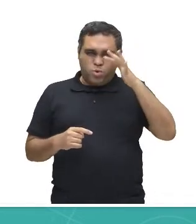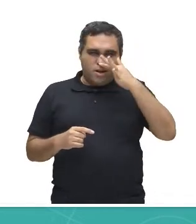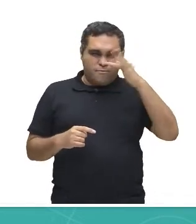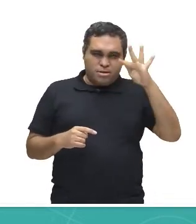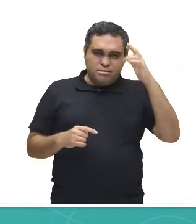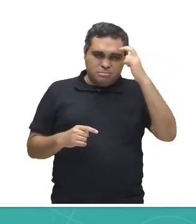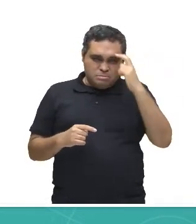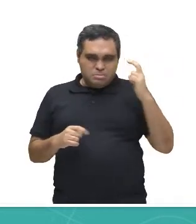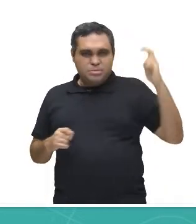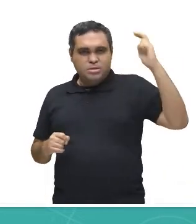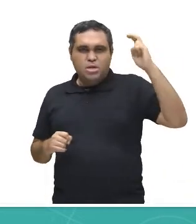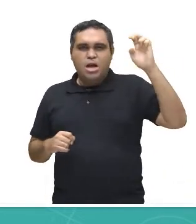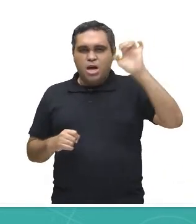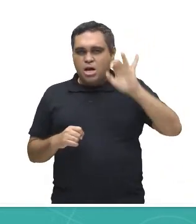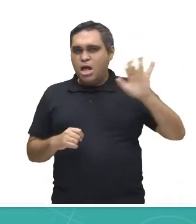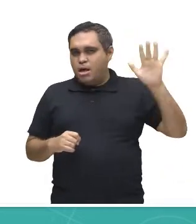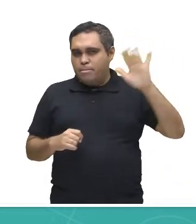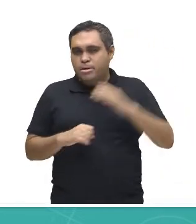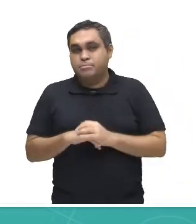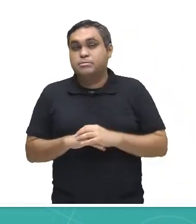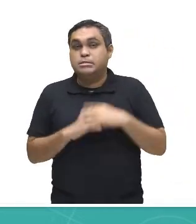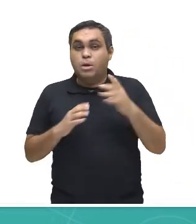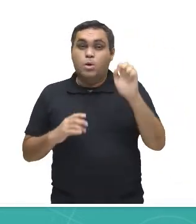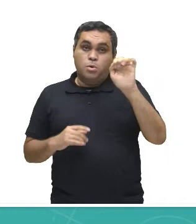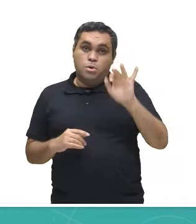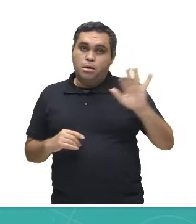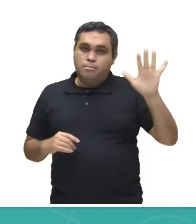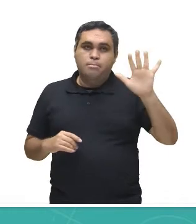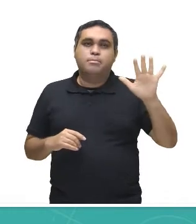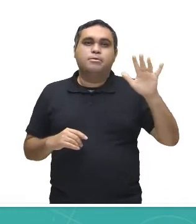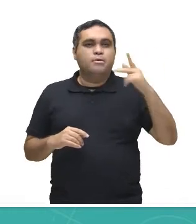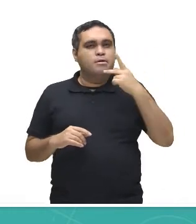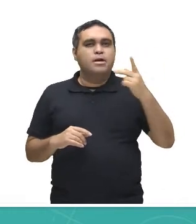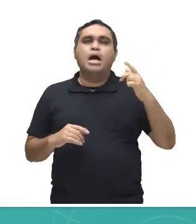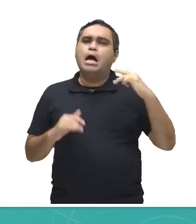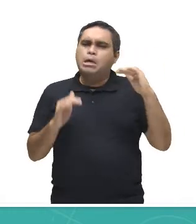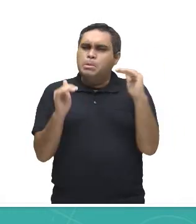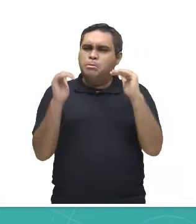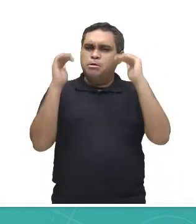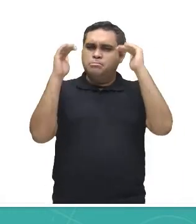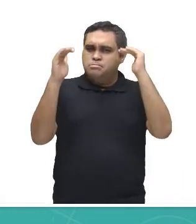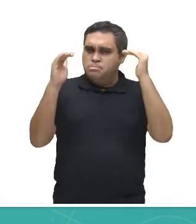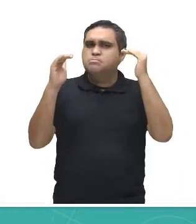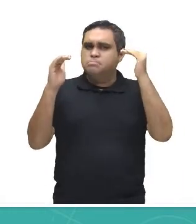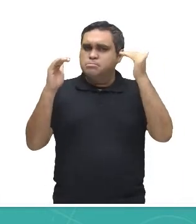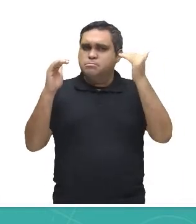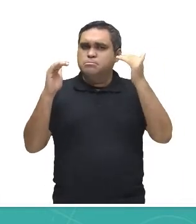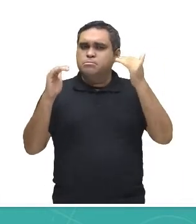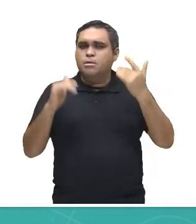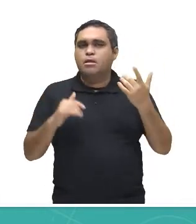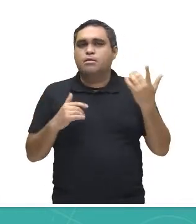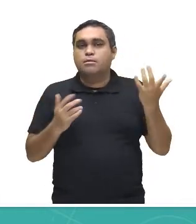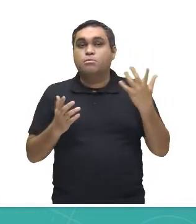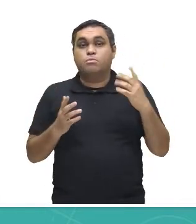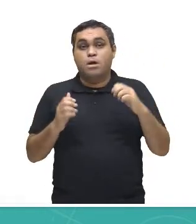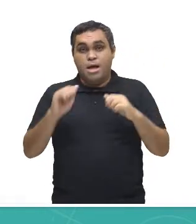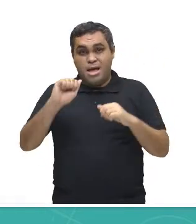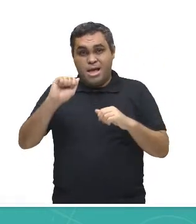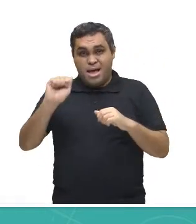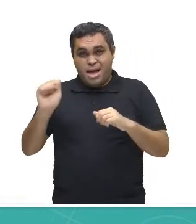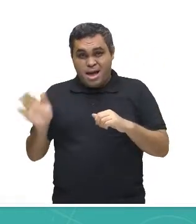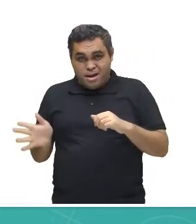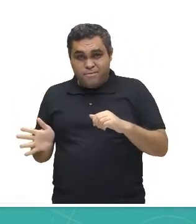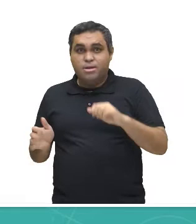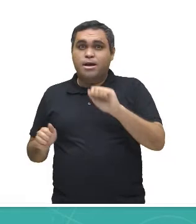se colocava como a nação mais civilizada do mundo, no topo da evolução, e ela dizia que a África e a